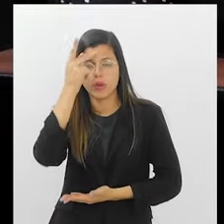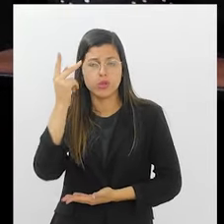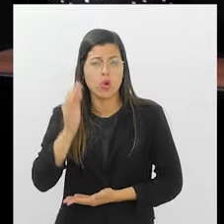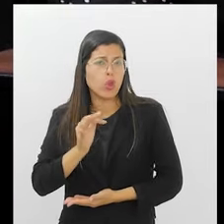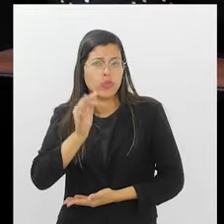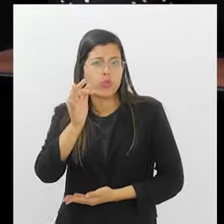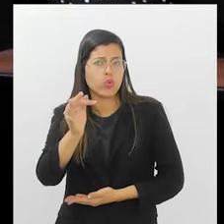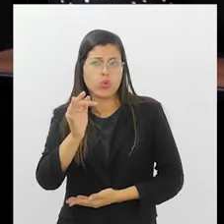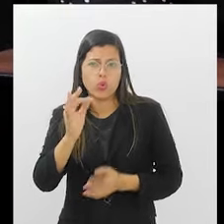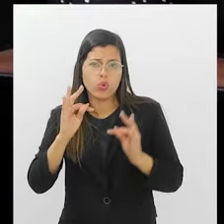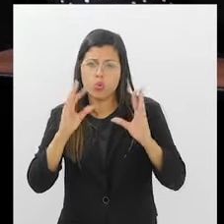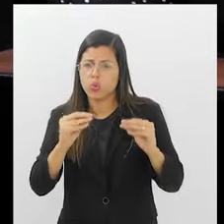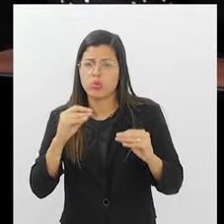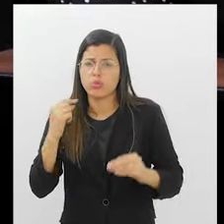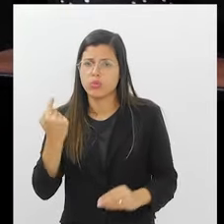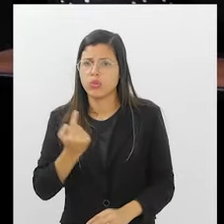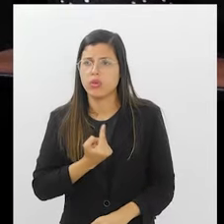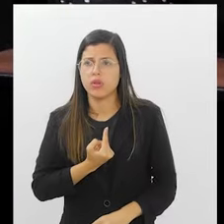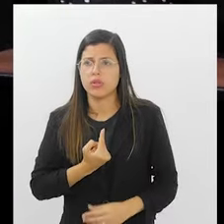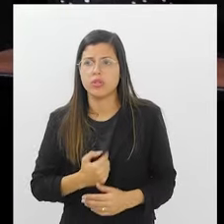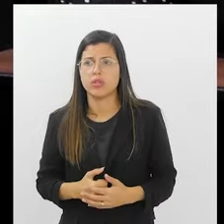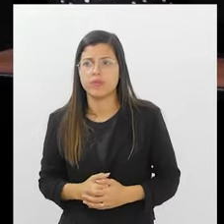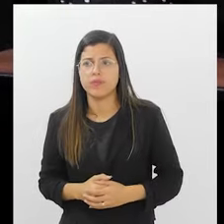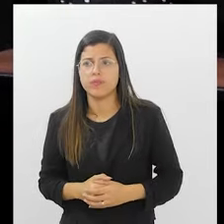algum momento da vida, todos nós